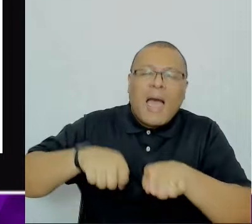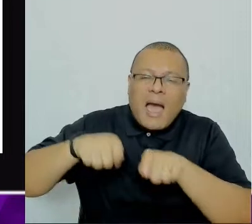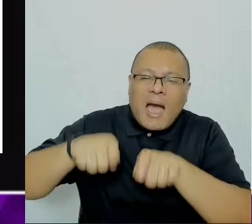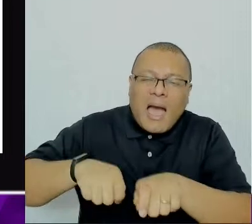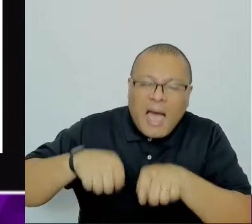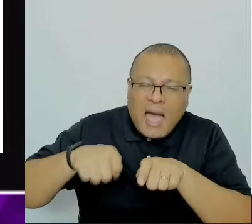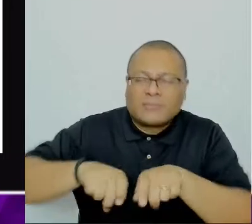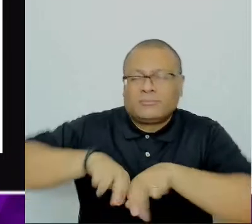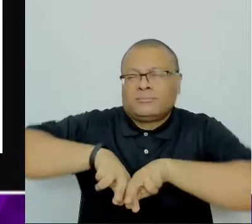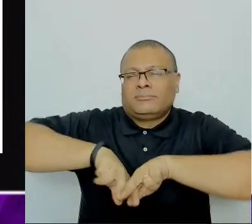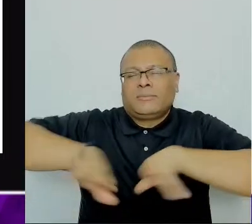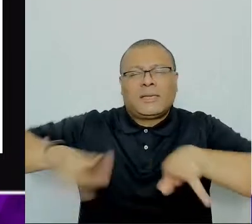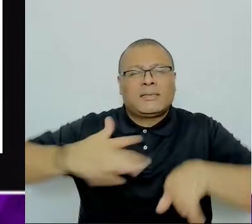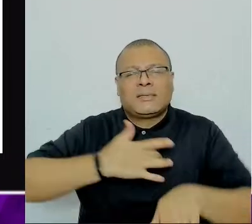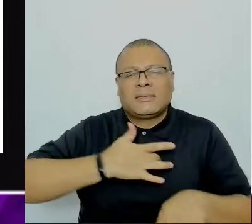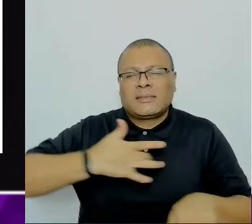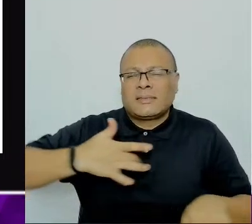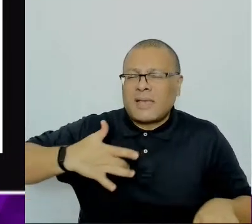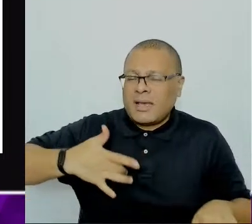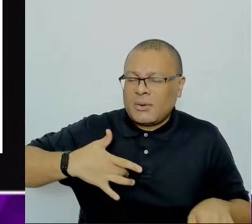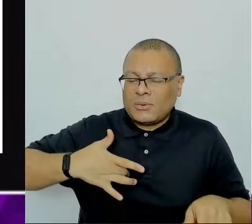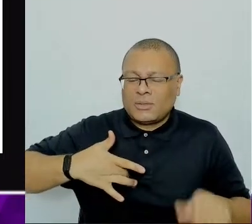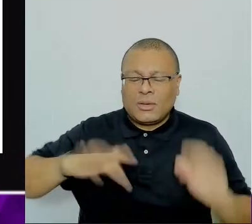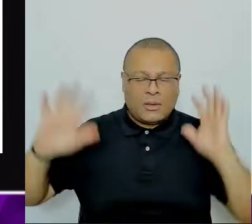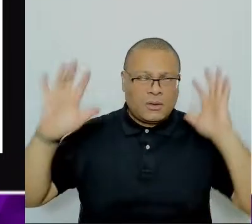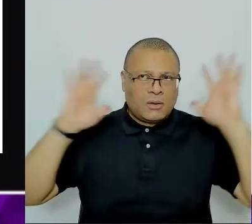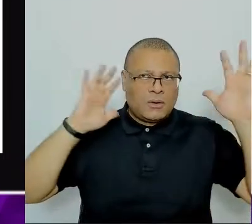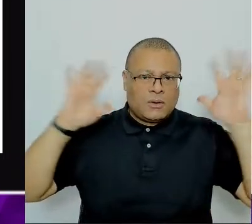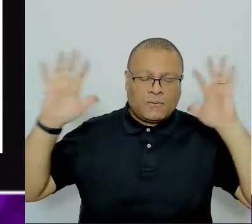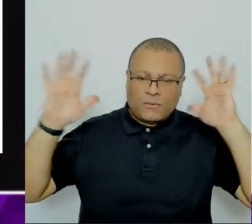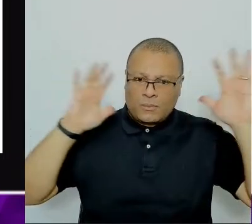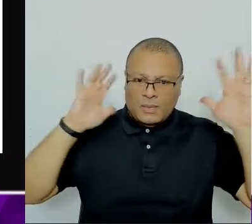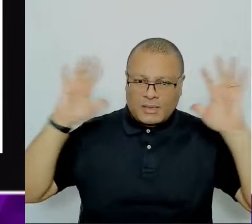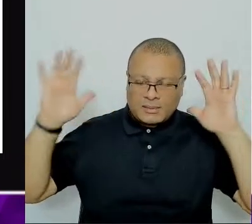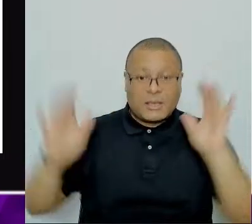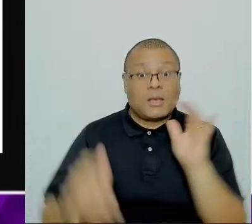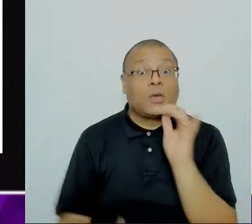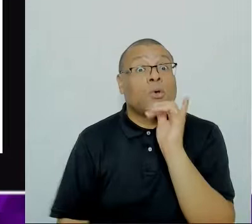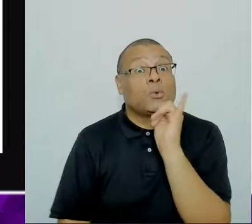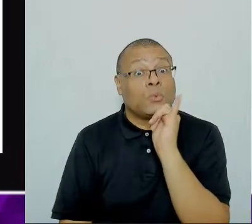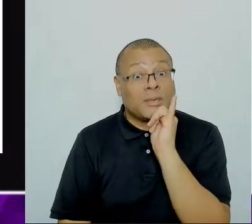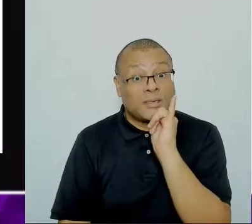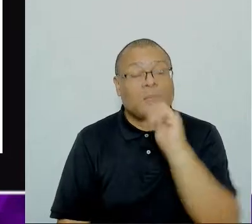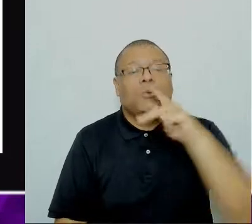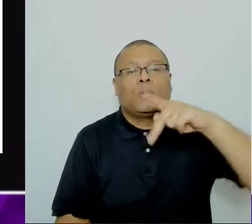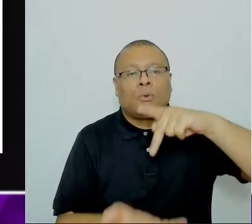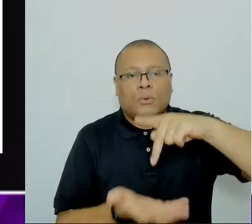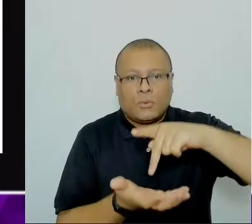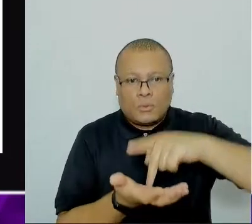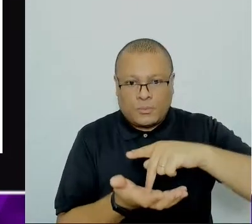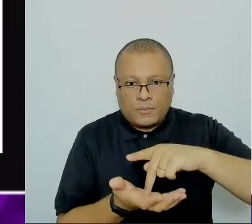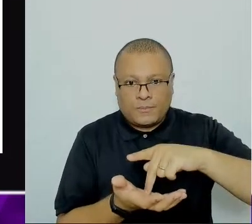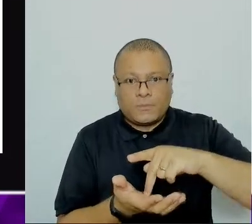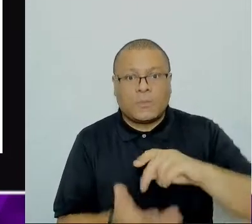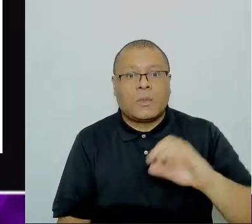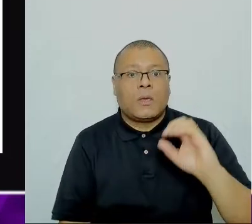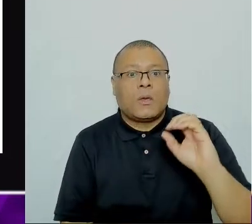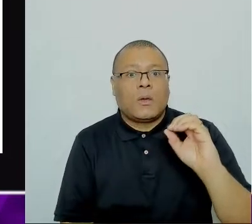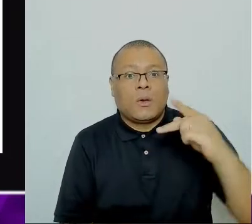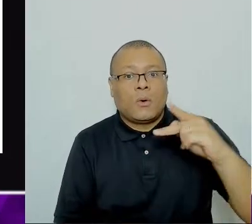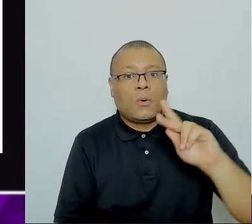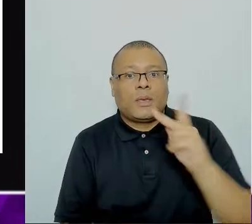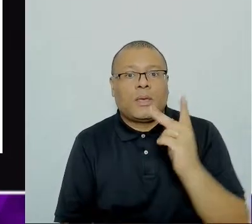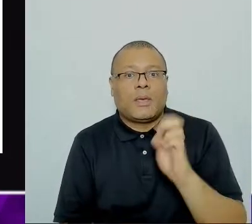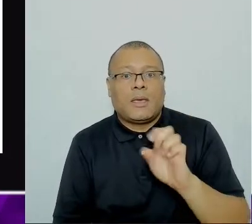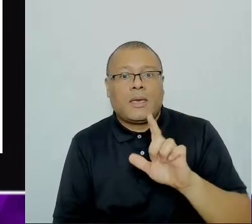sobre isso. Se a gente for pensar em um exemplo real, que é o Open Health, o Open Health,